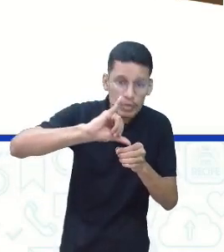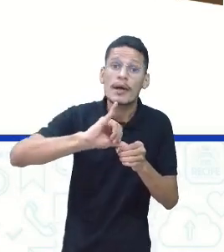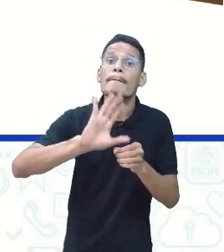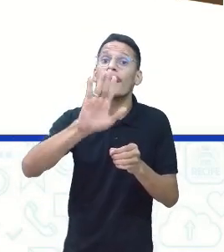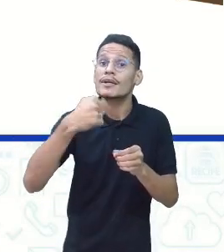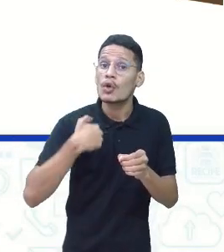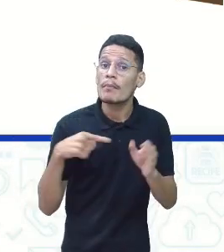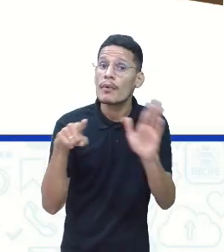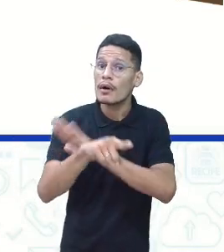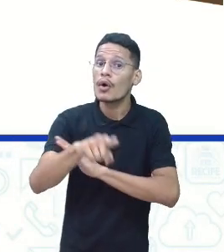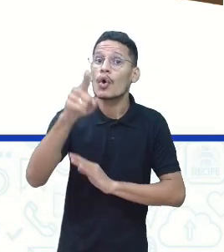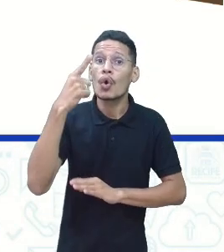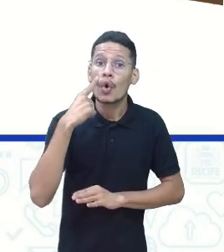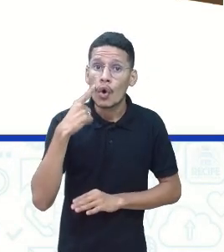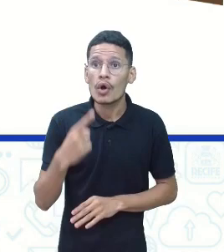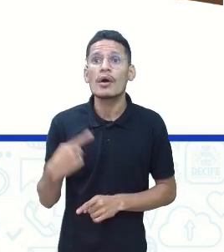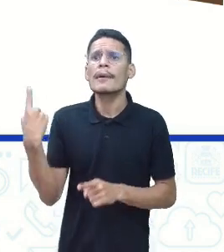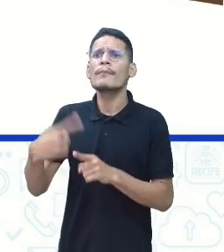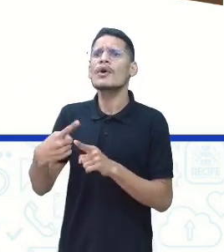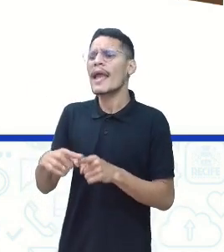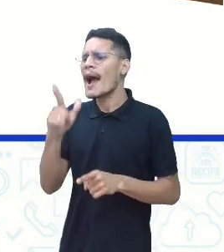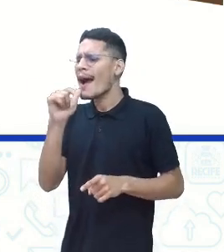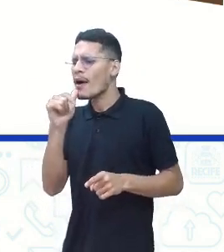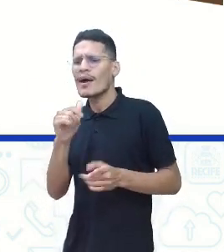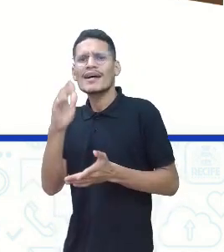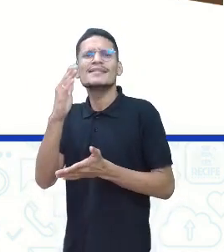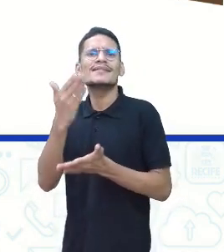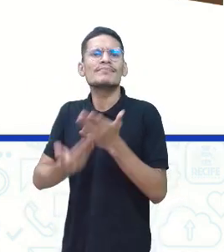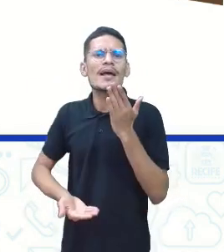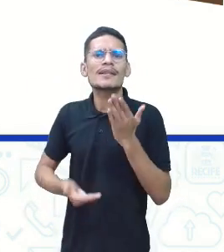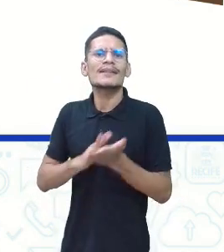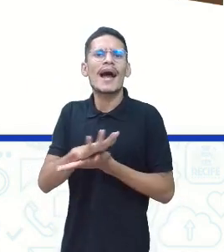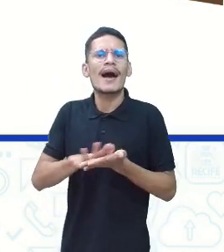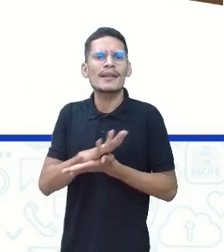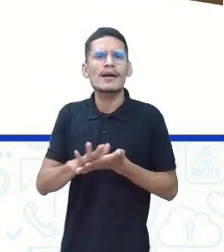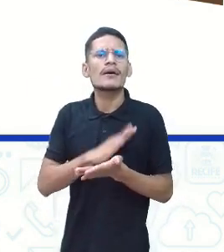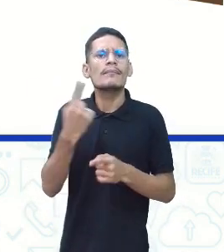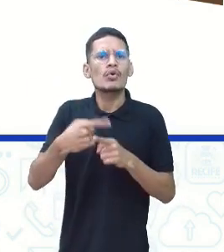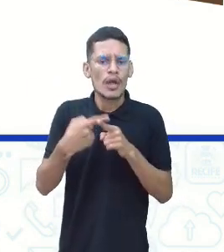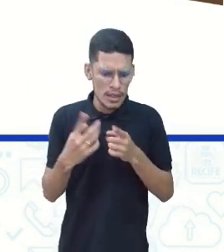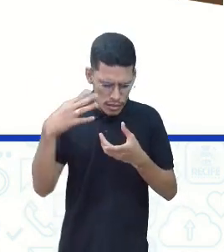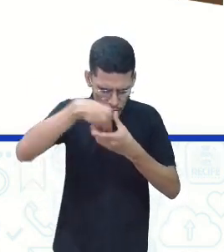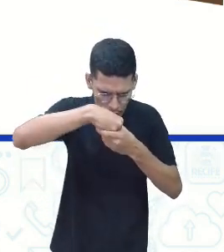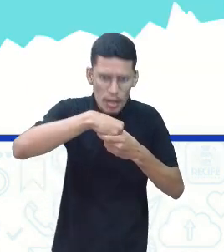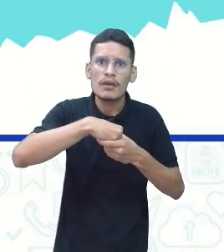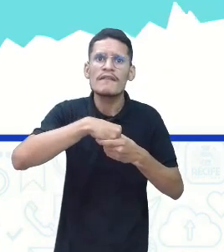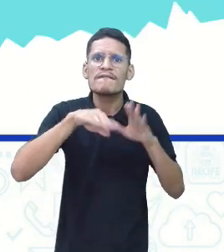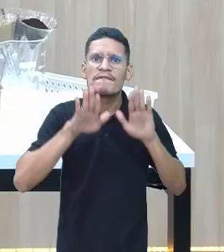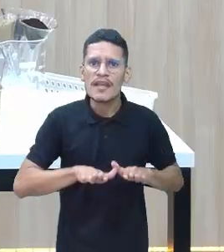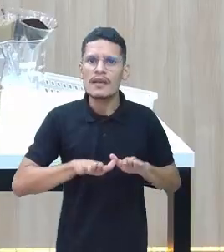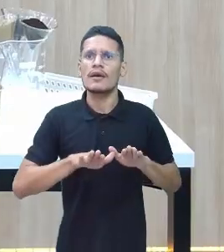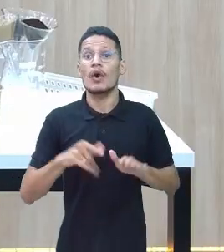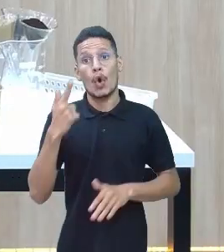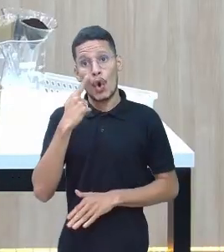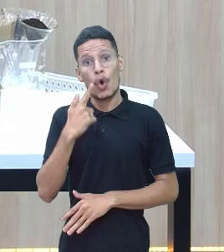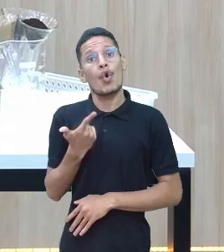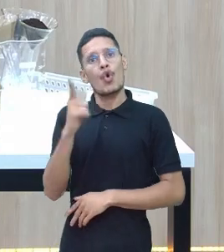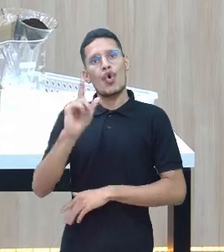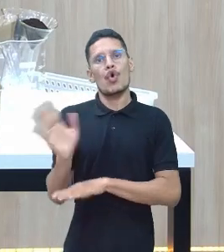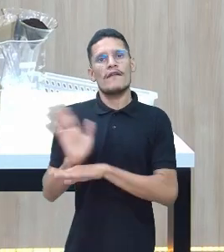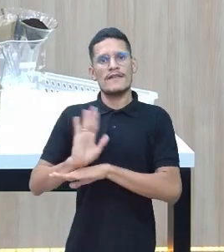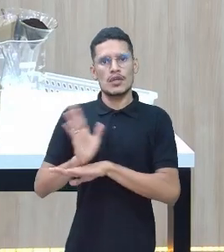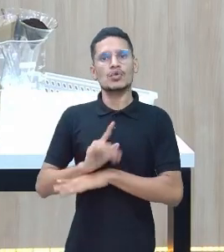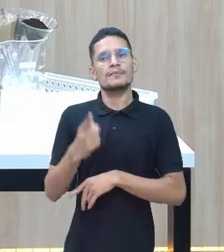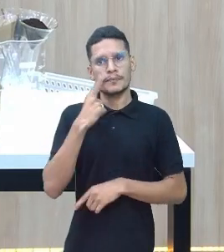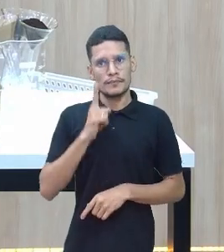pergunto a vocês, e por que a água não sai? Por que a água fica presa dentro? Outra coisa, é um outro vídeo também. Já